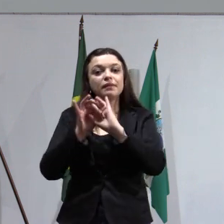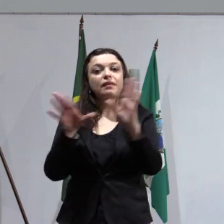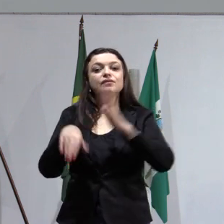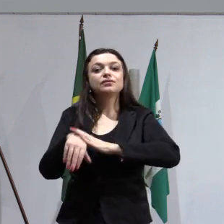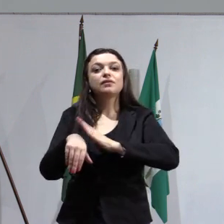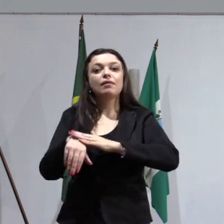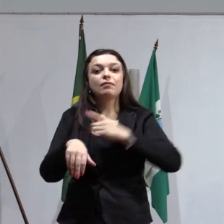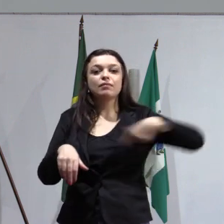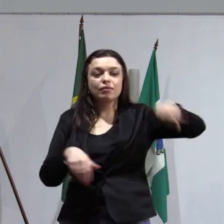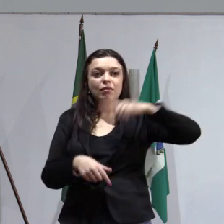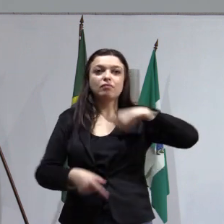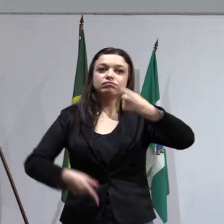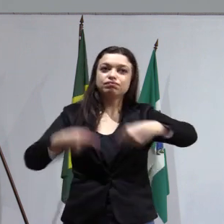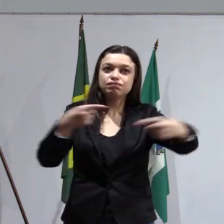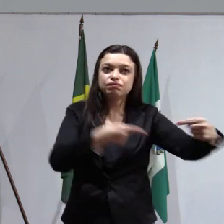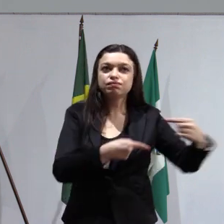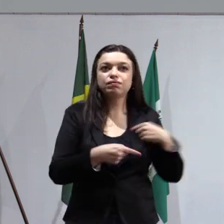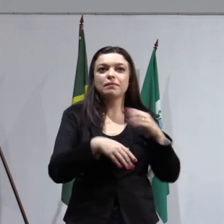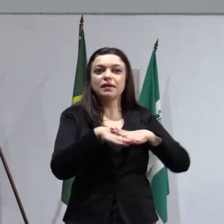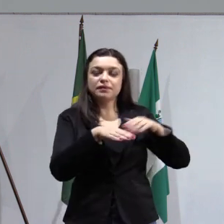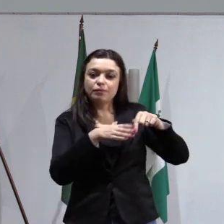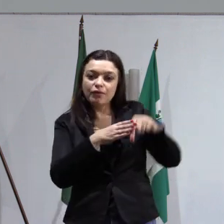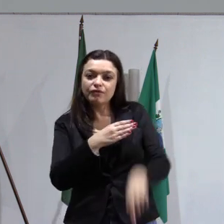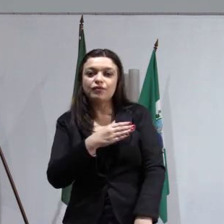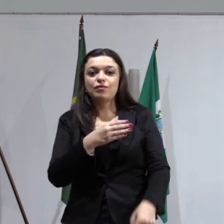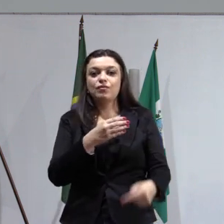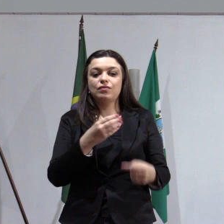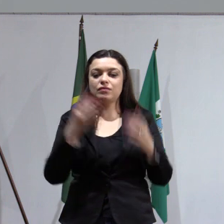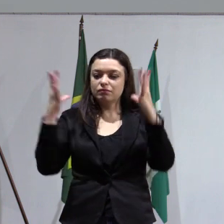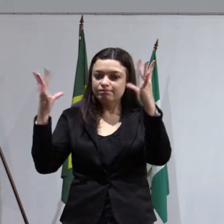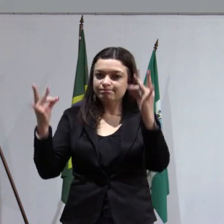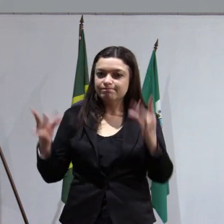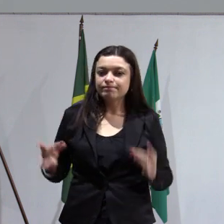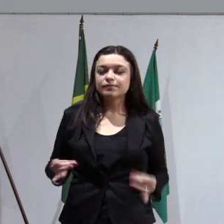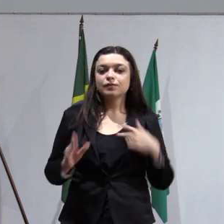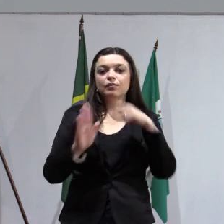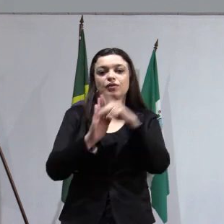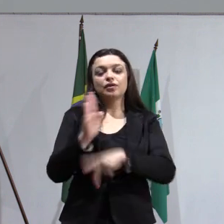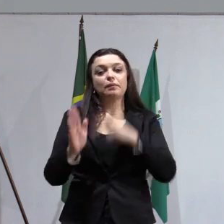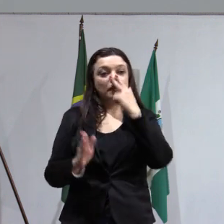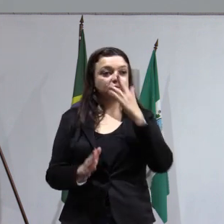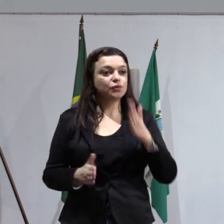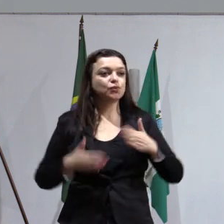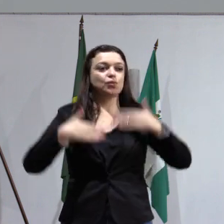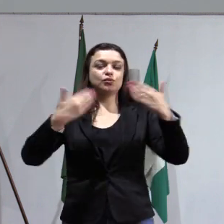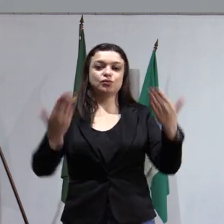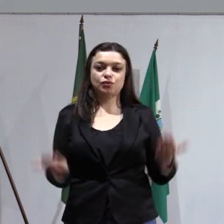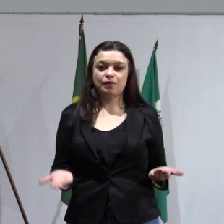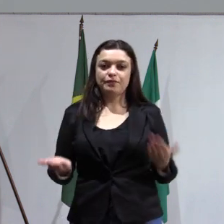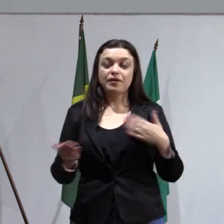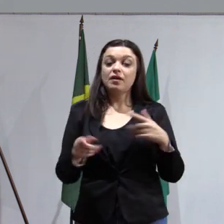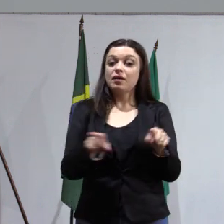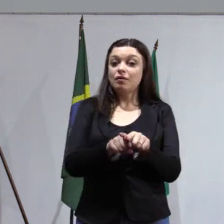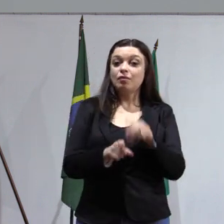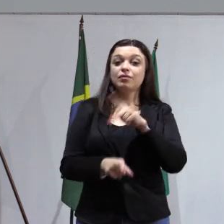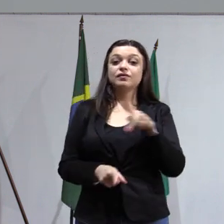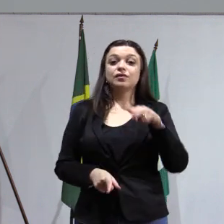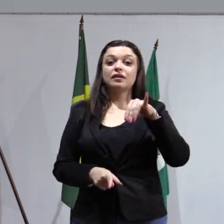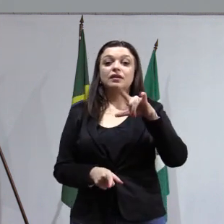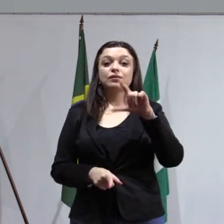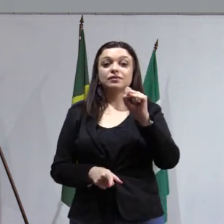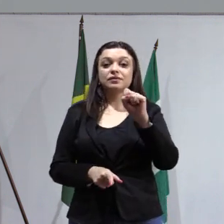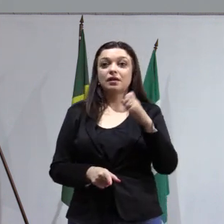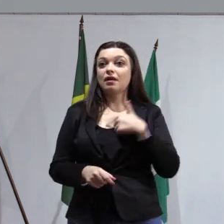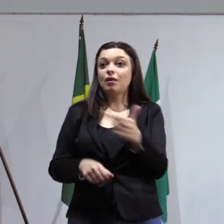aprofundada ao nível que precisaria. Então, a gente está sendo pego de surpresa, como até mesmo a professora Nilce falou, a gente não tem tempo